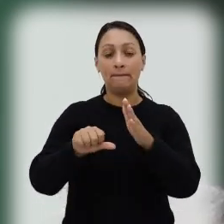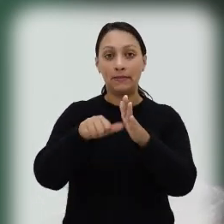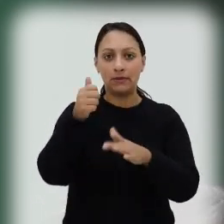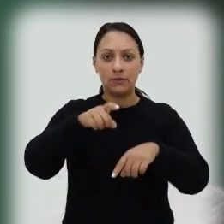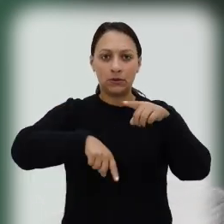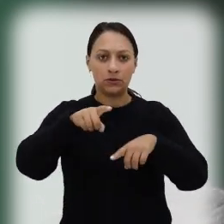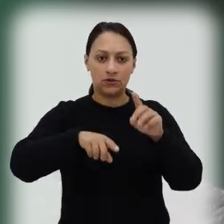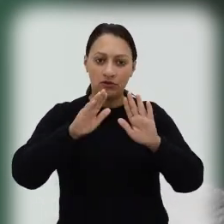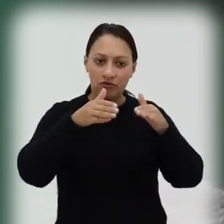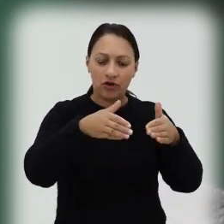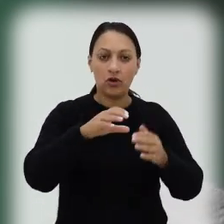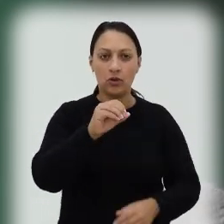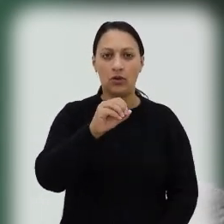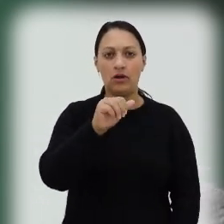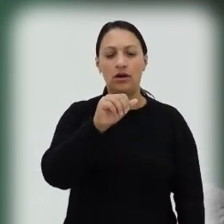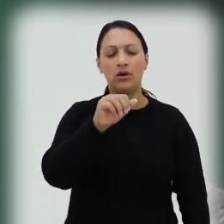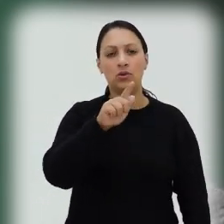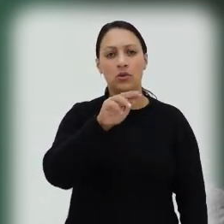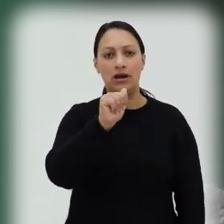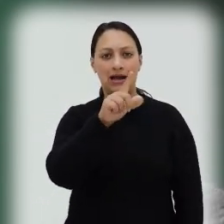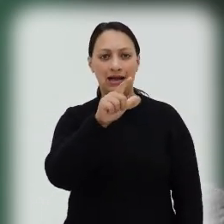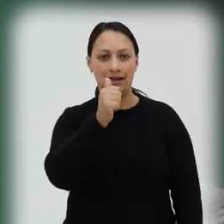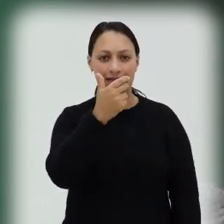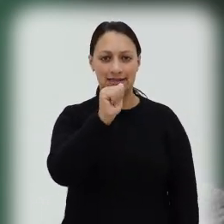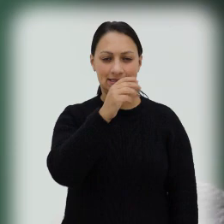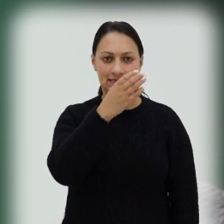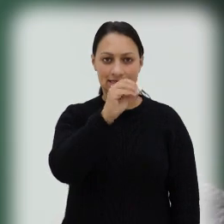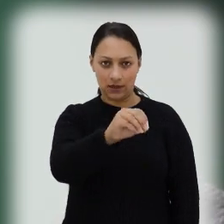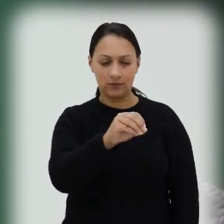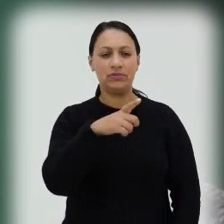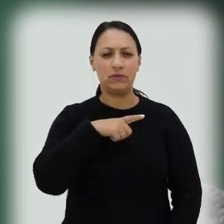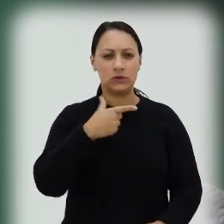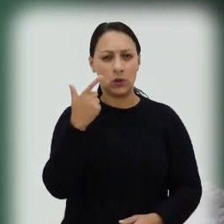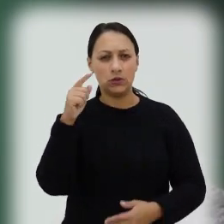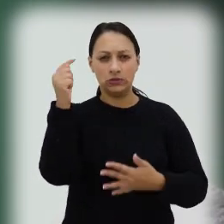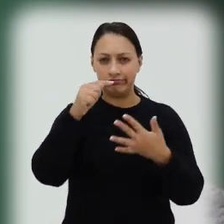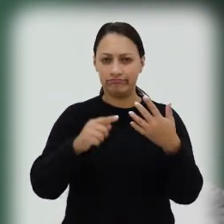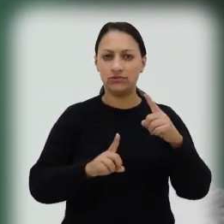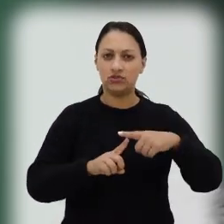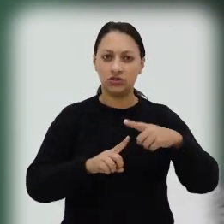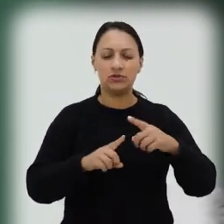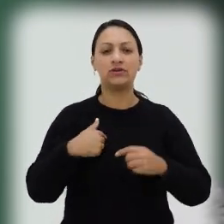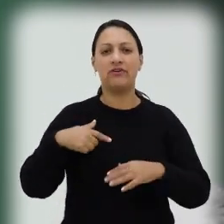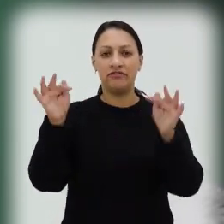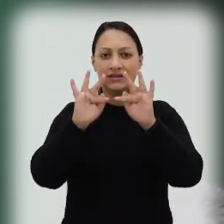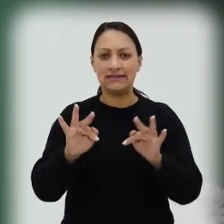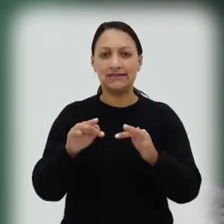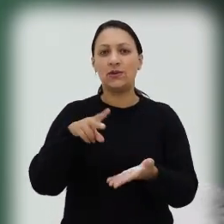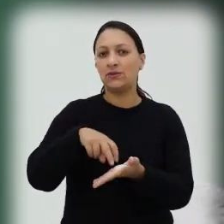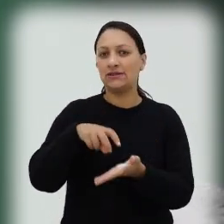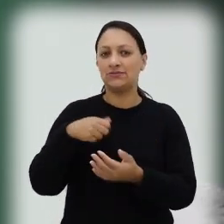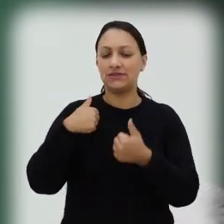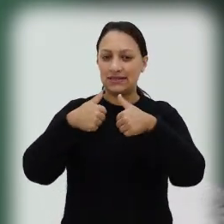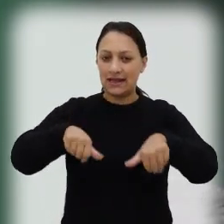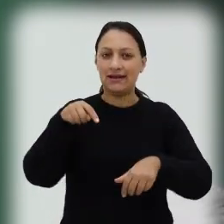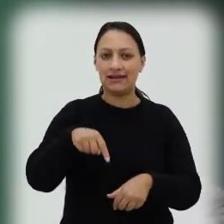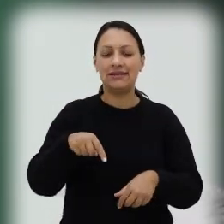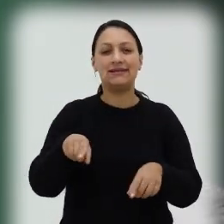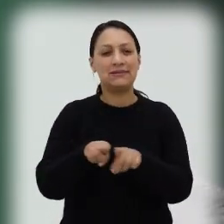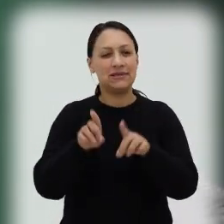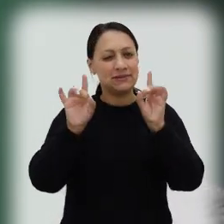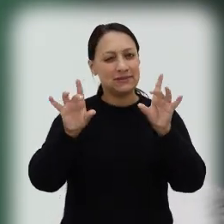produto foca na coagulação e tem mais alguns outros no portfólio. Estamos muito contentes de estar aqui, em especial pela Santa Casa e